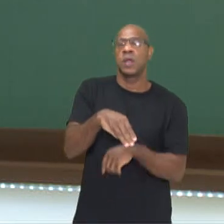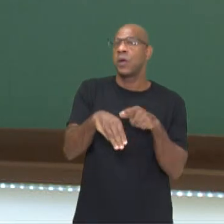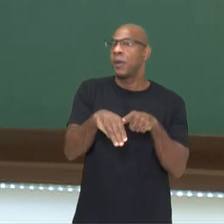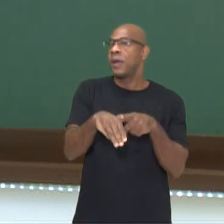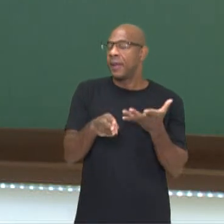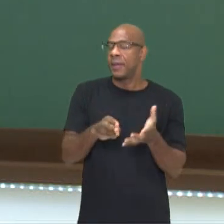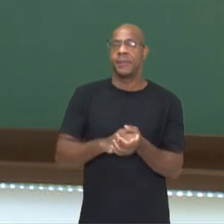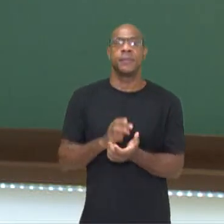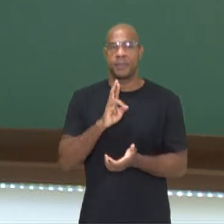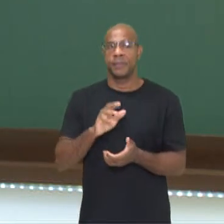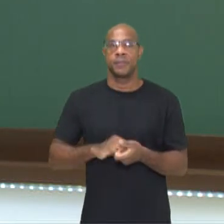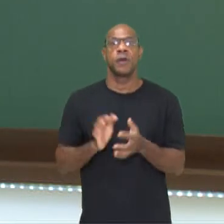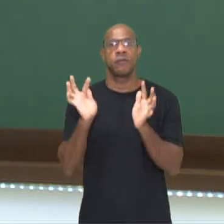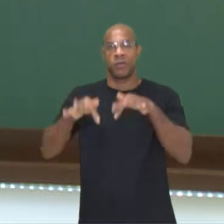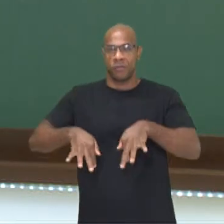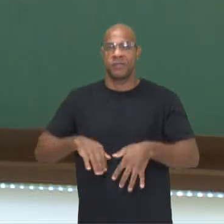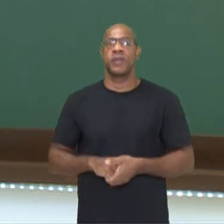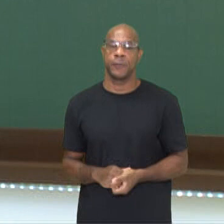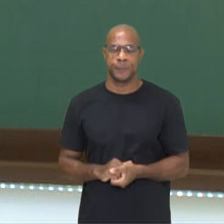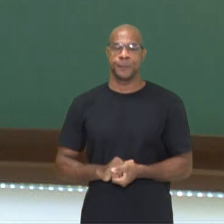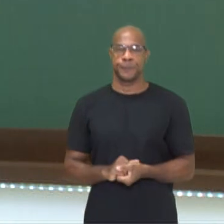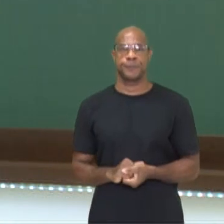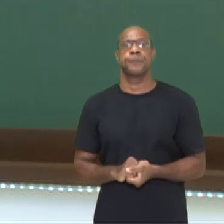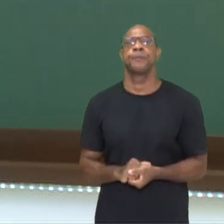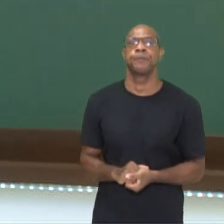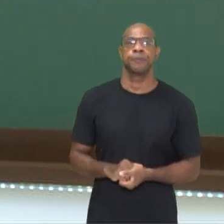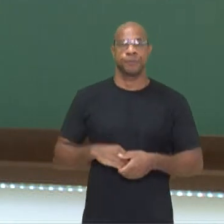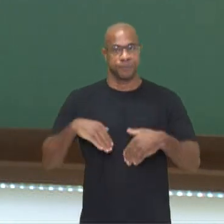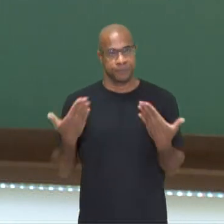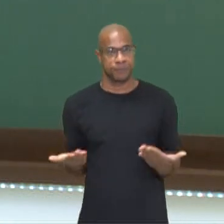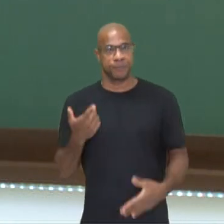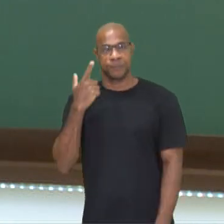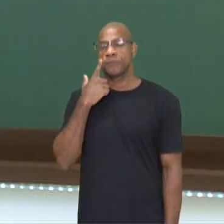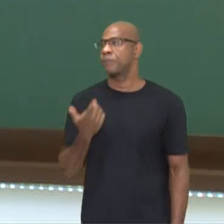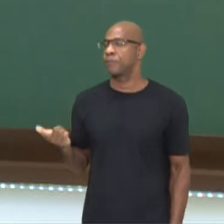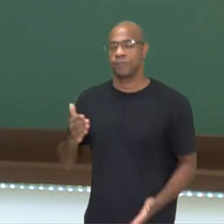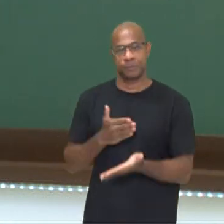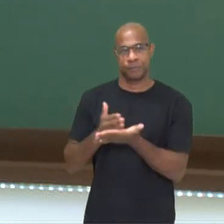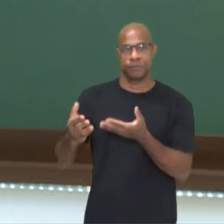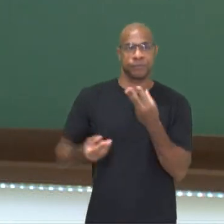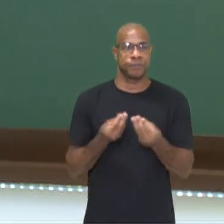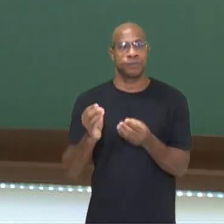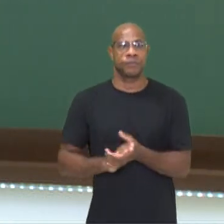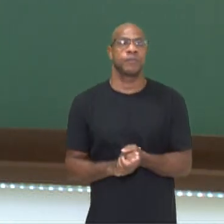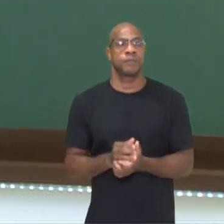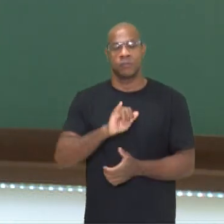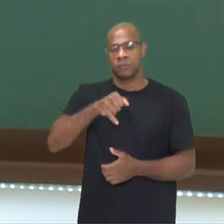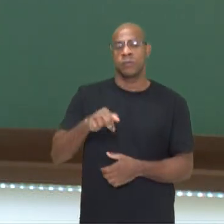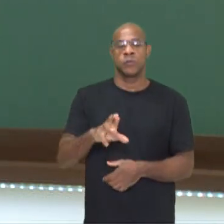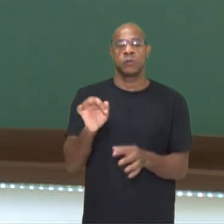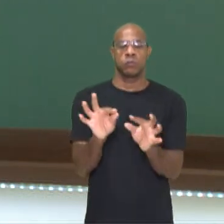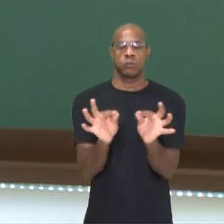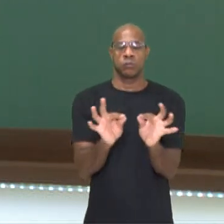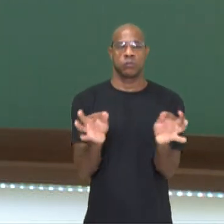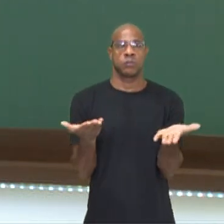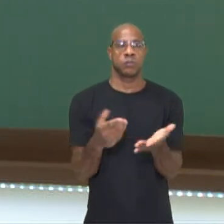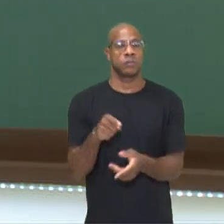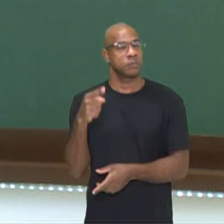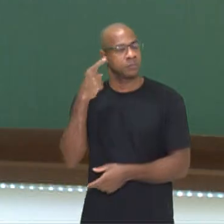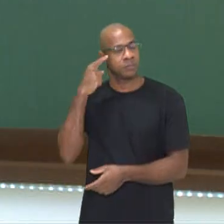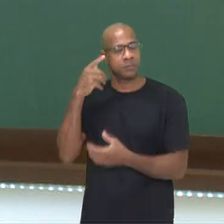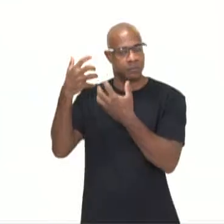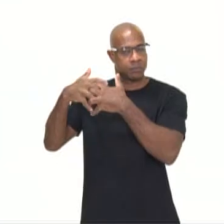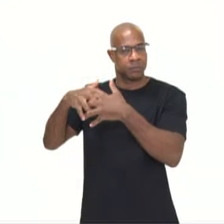montante, que é o valor final, digamos, da operação. Ok? Então vamos começar aqui com um caso bem simples, vou deixar vocês pensando